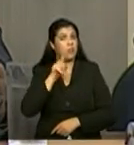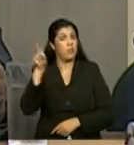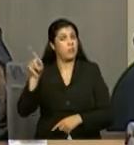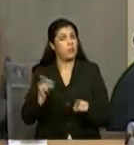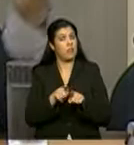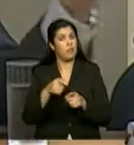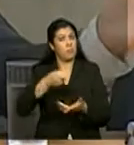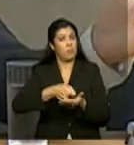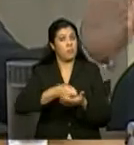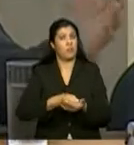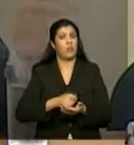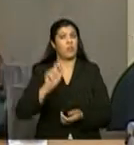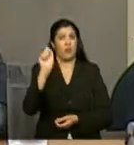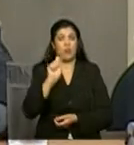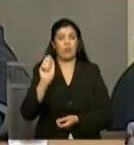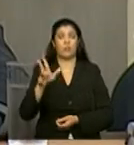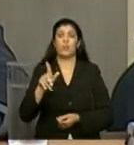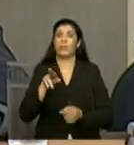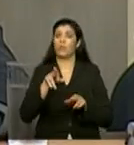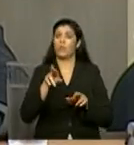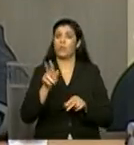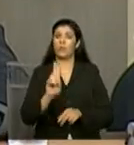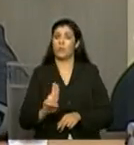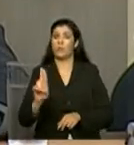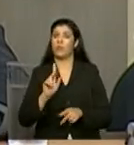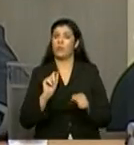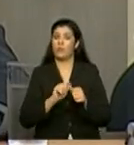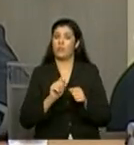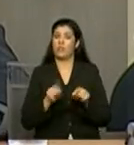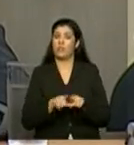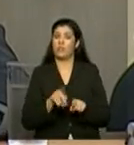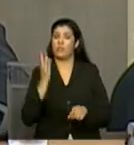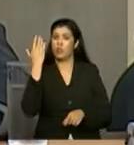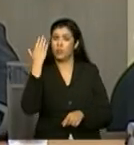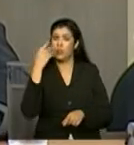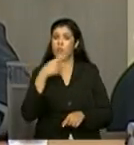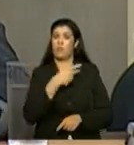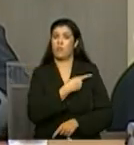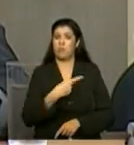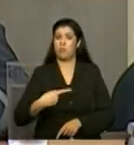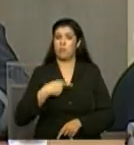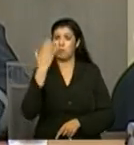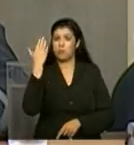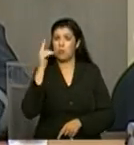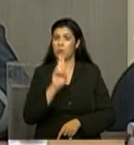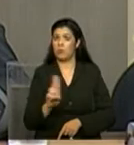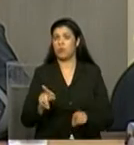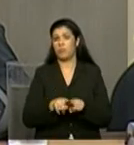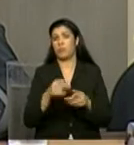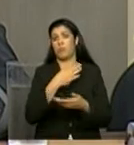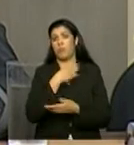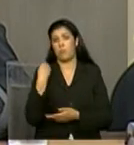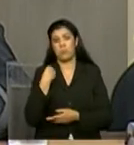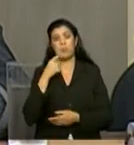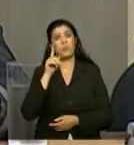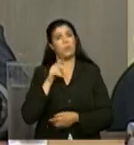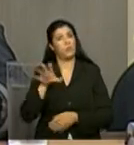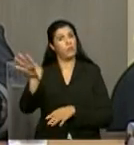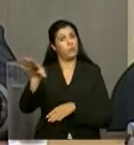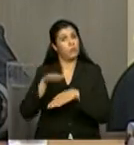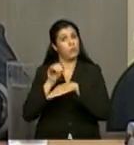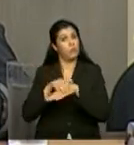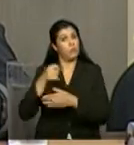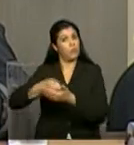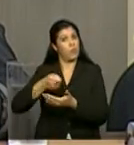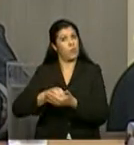assim como o chile já fez na morte do presidente frei montalva então é a obrigação da família não se essa aqui